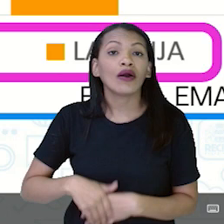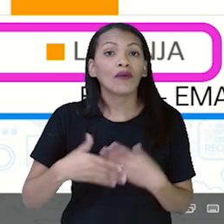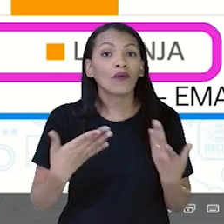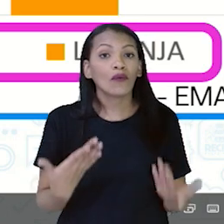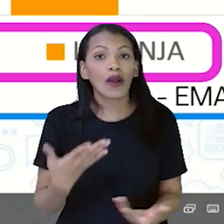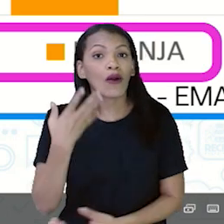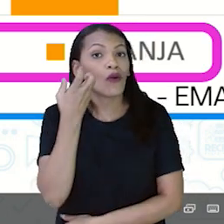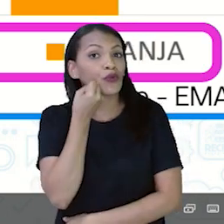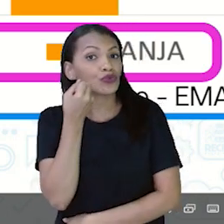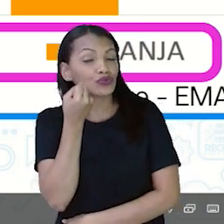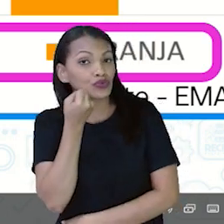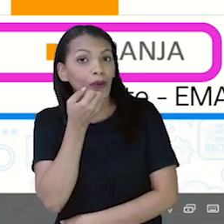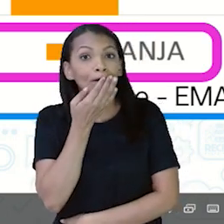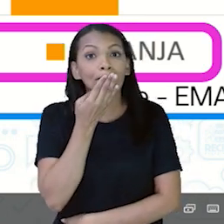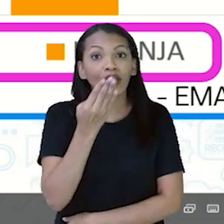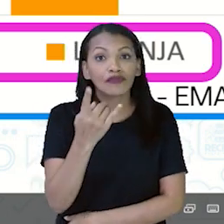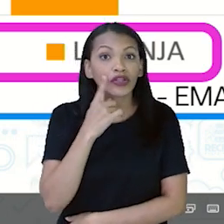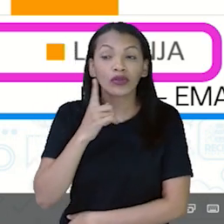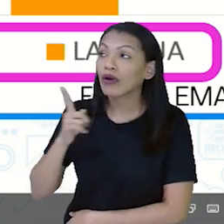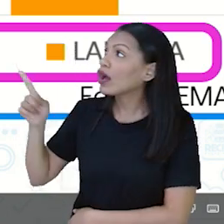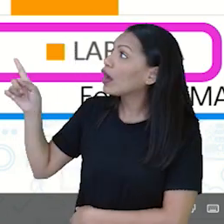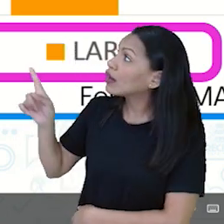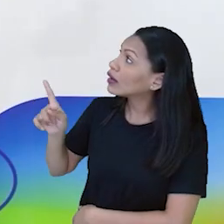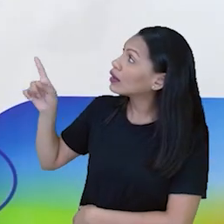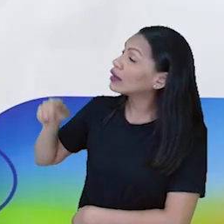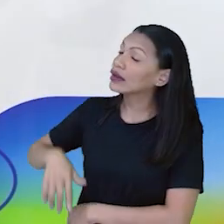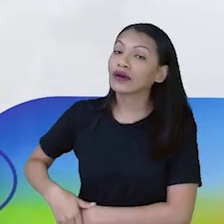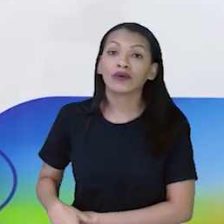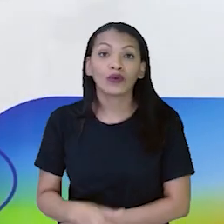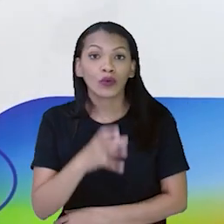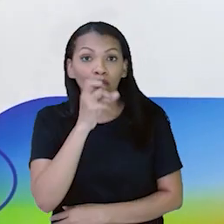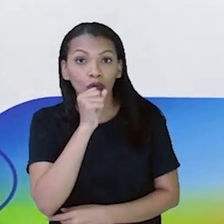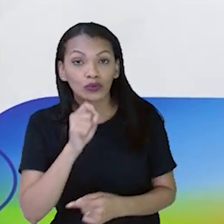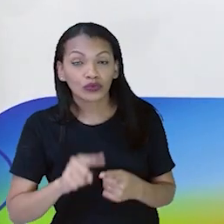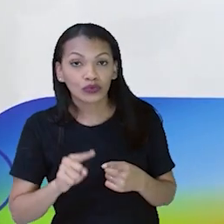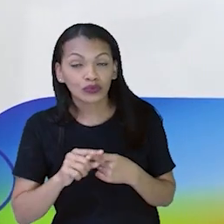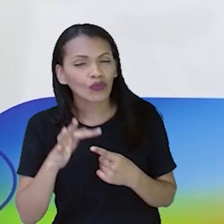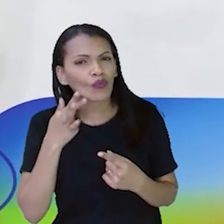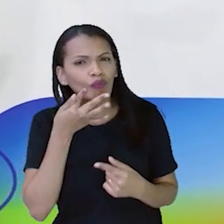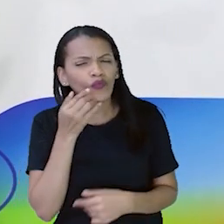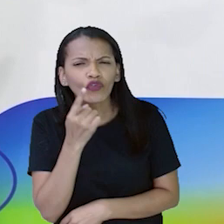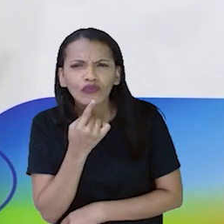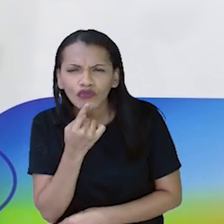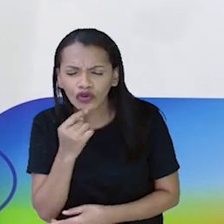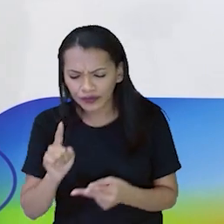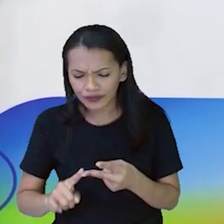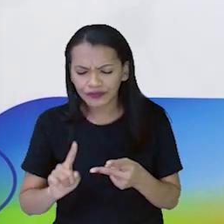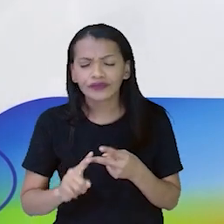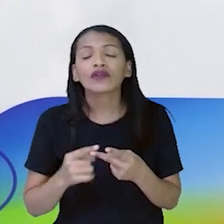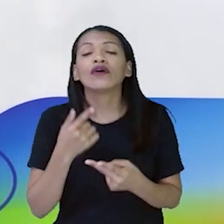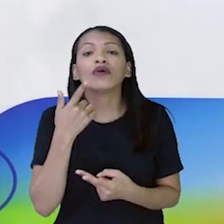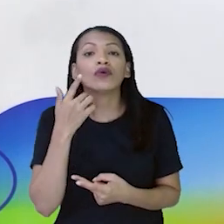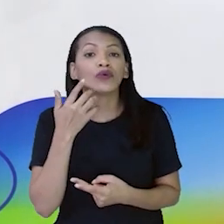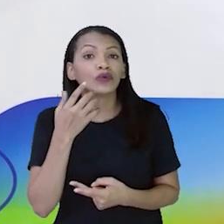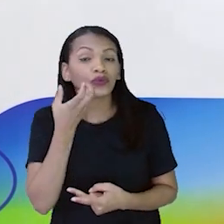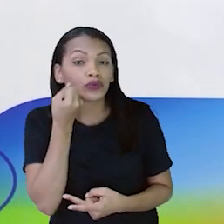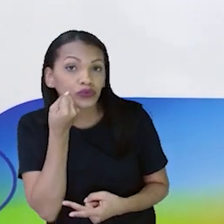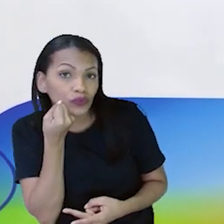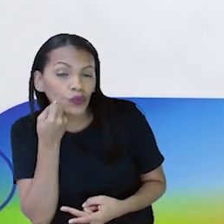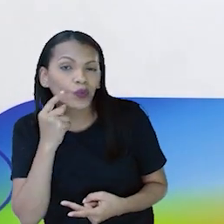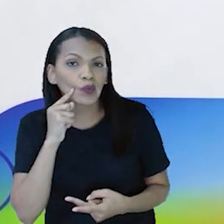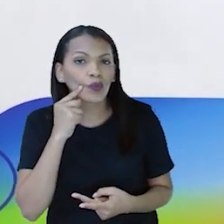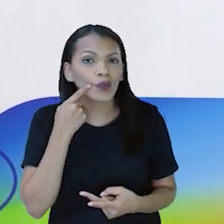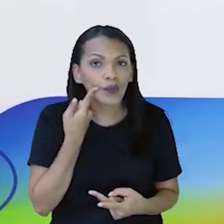favorito desta turma aqui do 5º ano? É o suco de acerola, é o suco de limão ou é o suco de laranja? Dessas